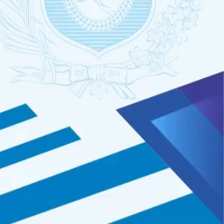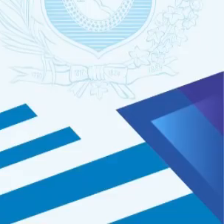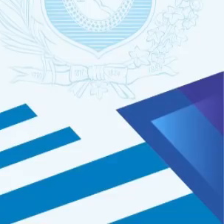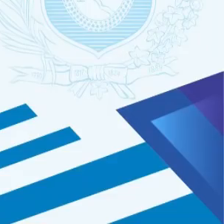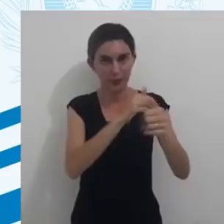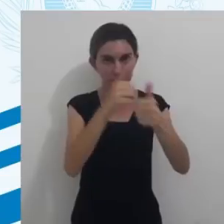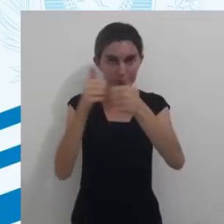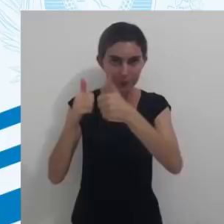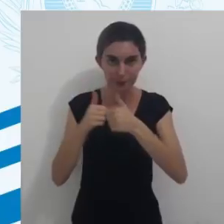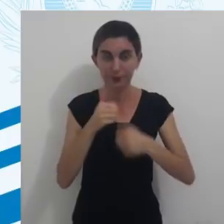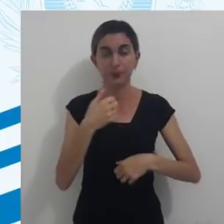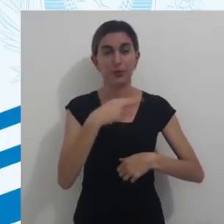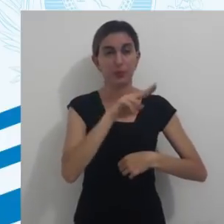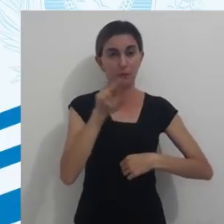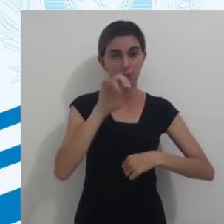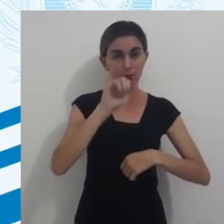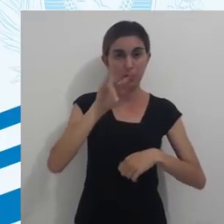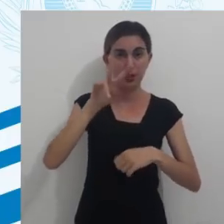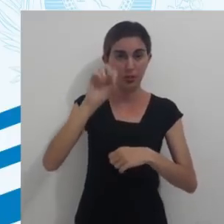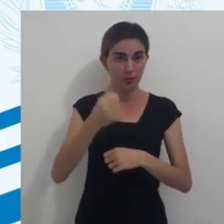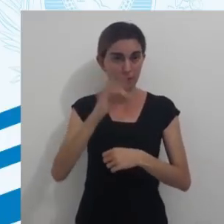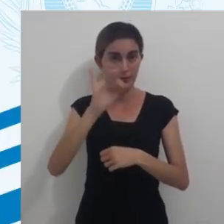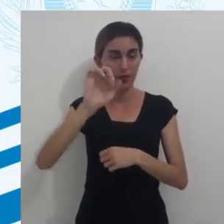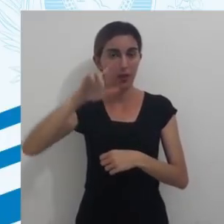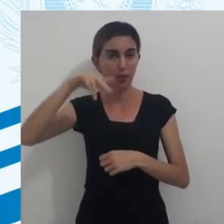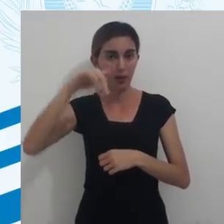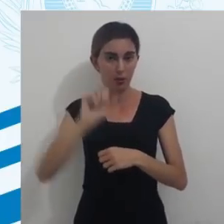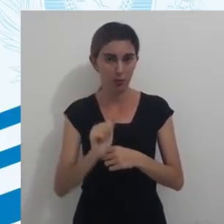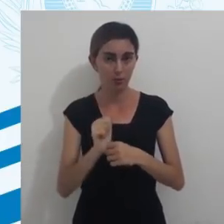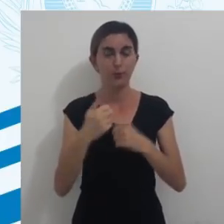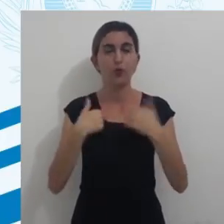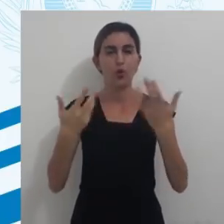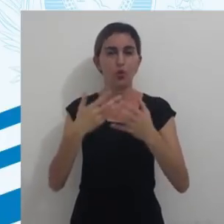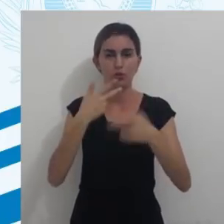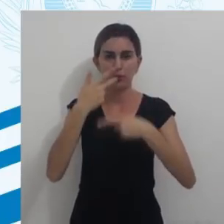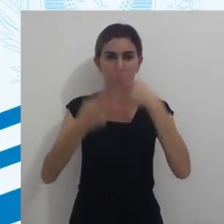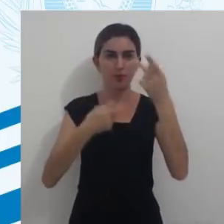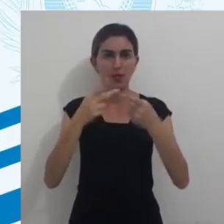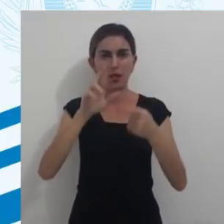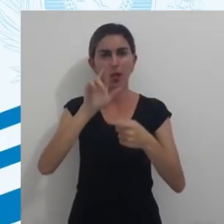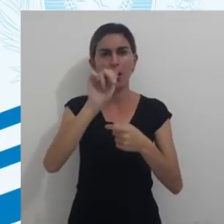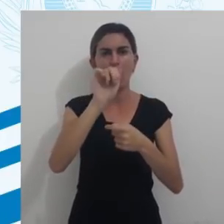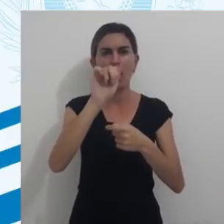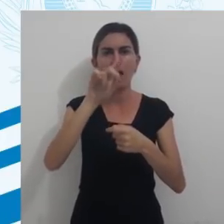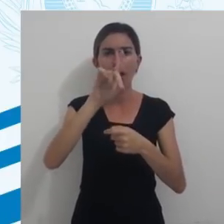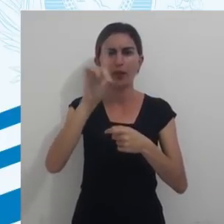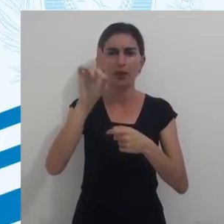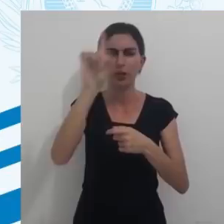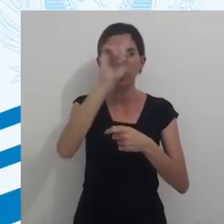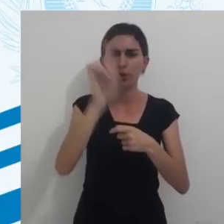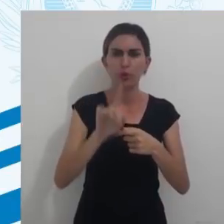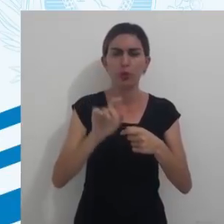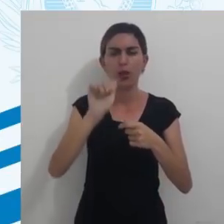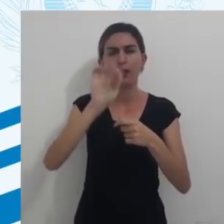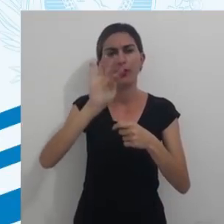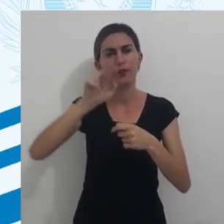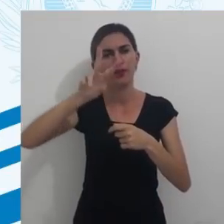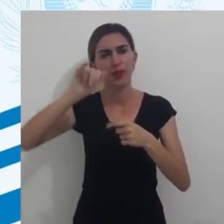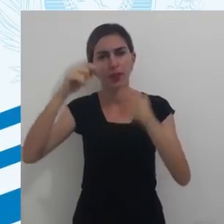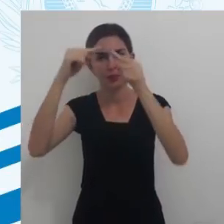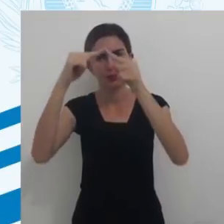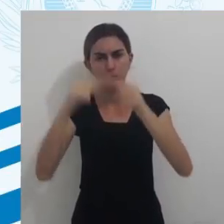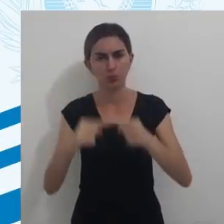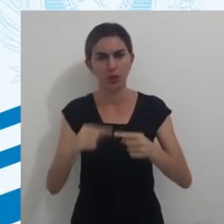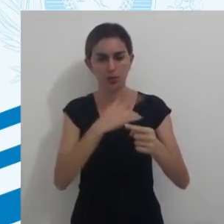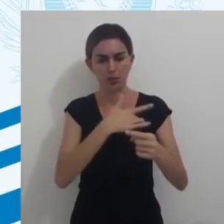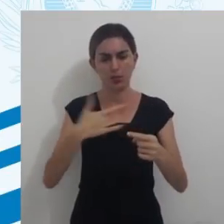Olá pessoal, meu nome é Ives Fernando e hoje nós iremos falar sobre radioatividade e suas aplicabilidades na